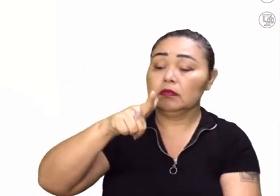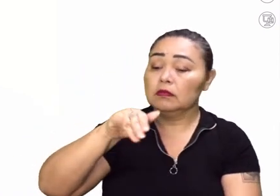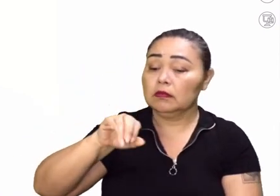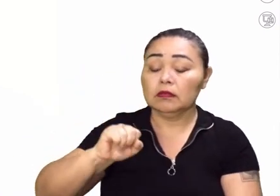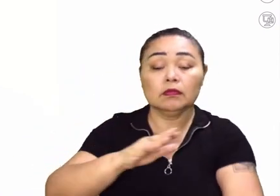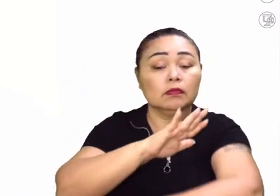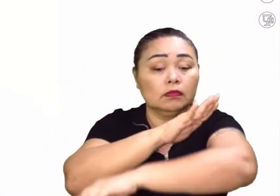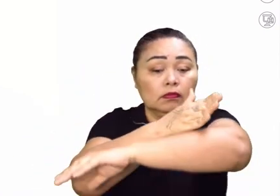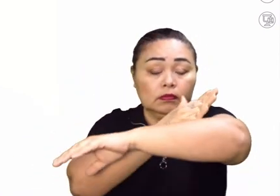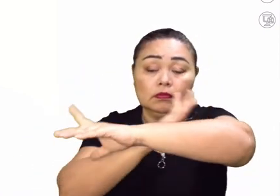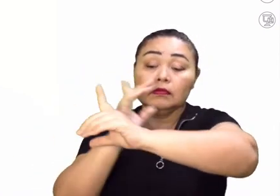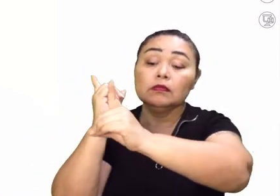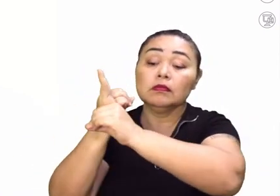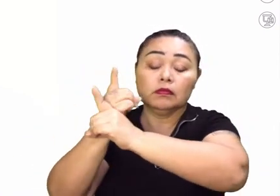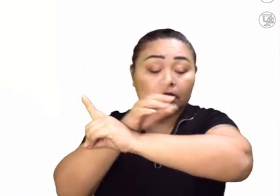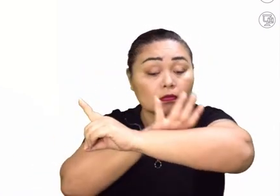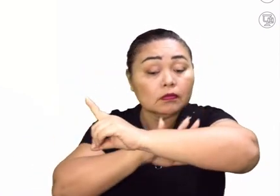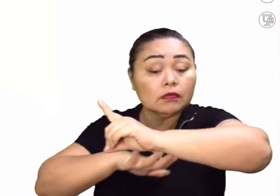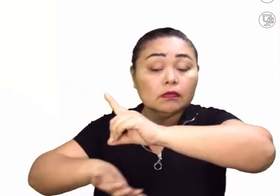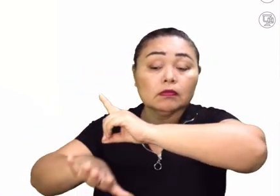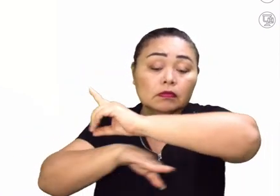é petróleo e gás